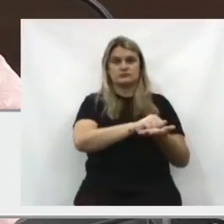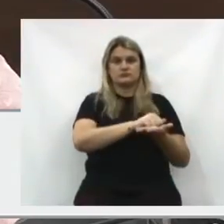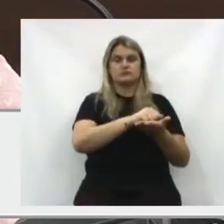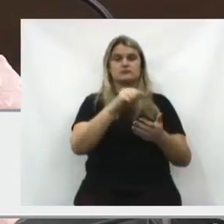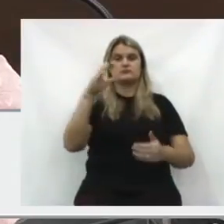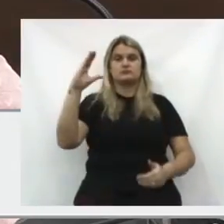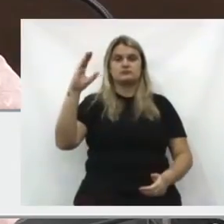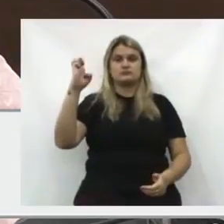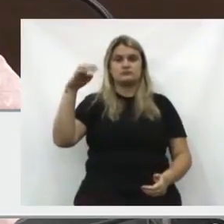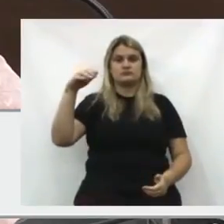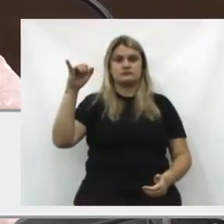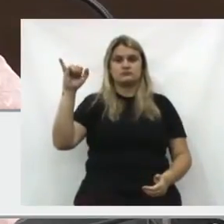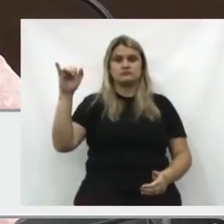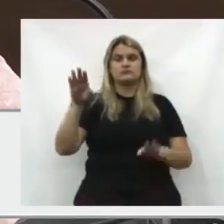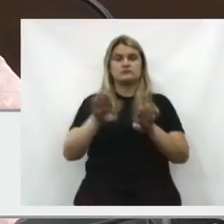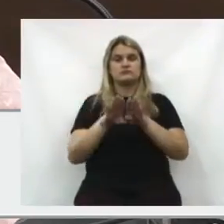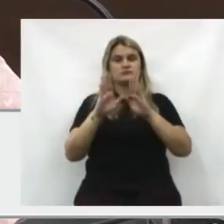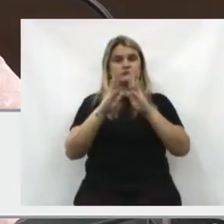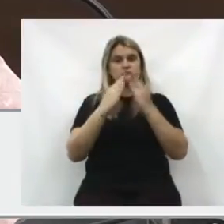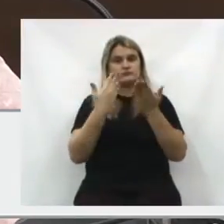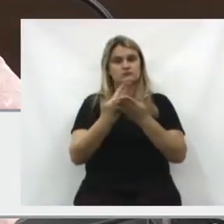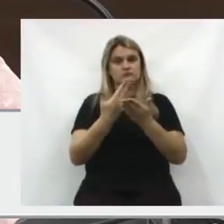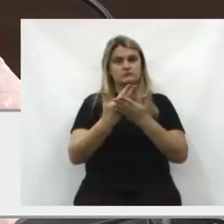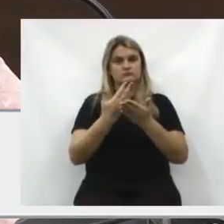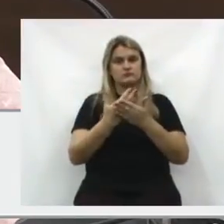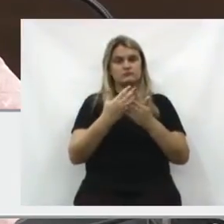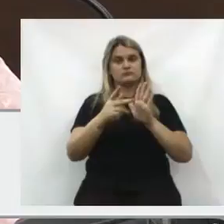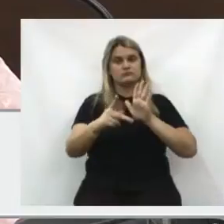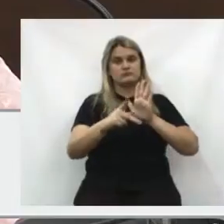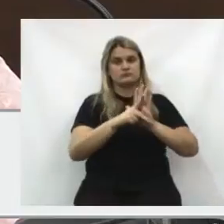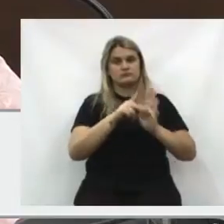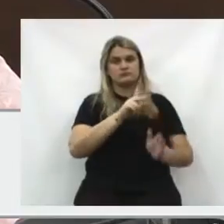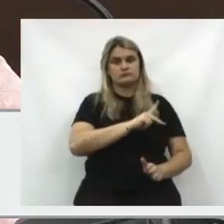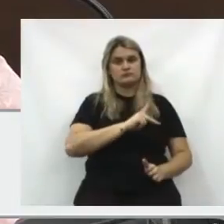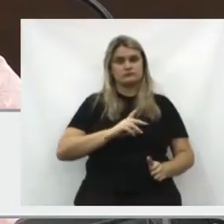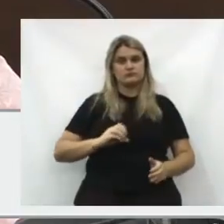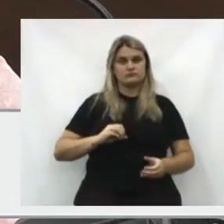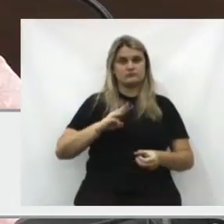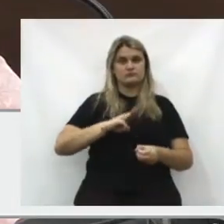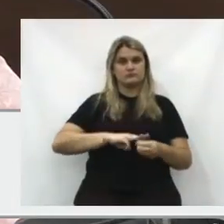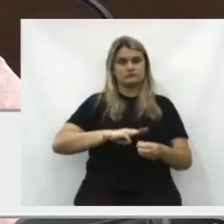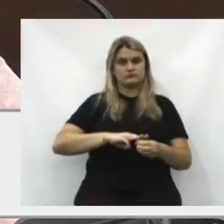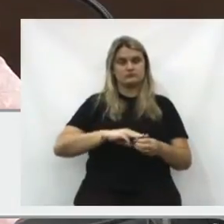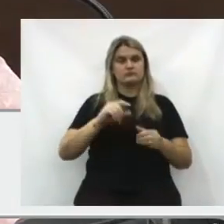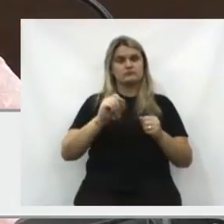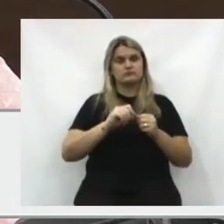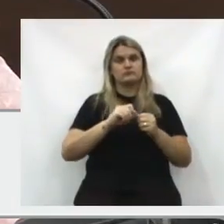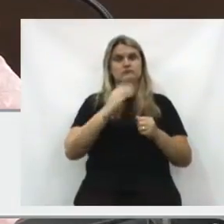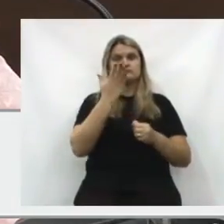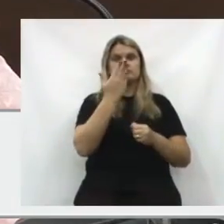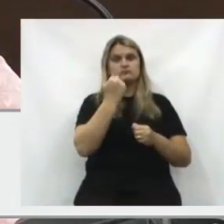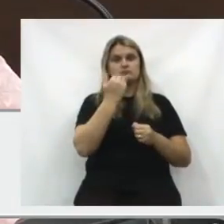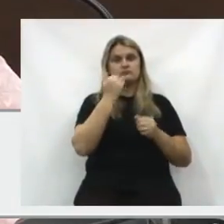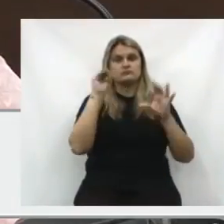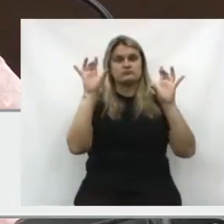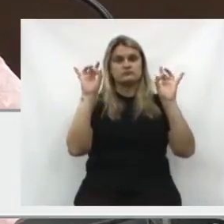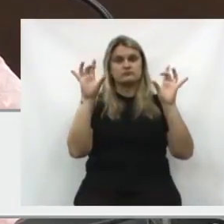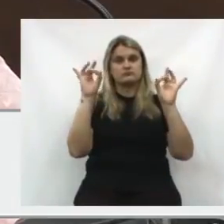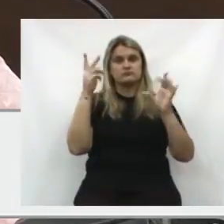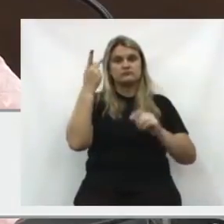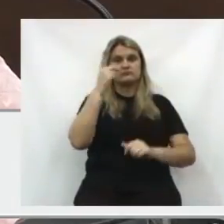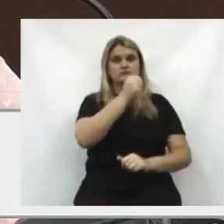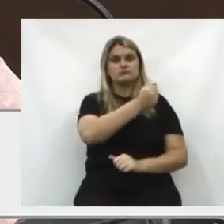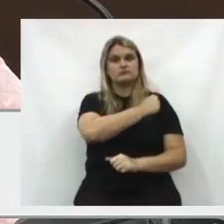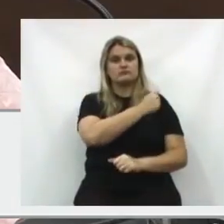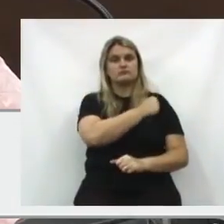adolescentes matriculados nas creches e demais estabelecimentos da rede pública municipal, criando um